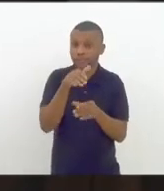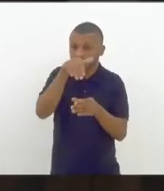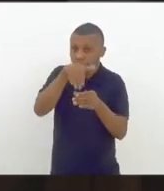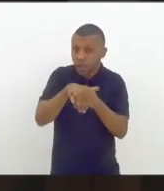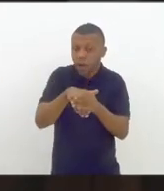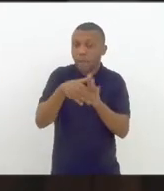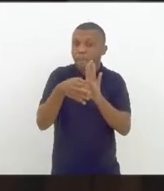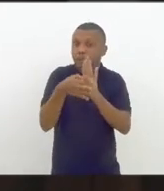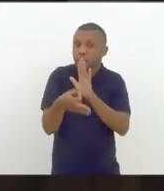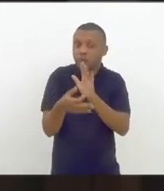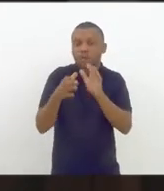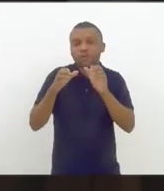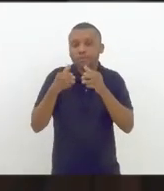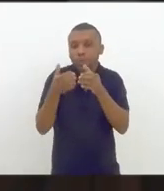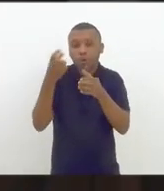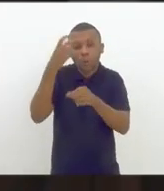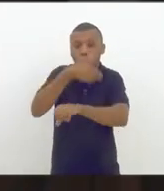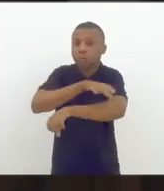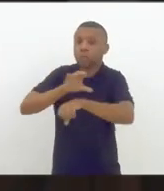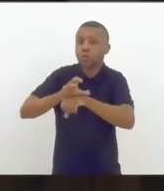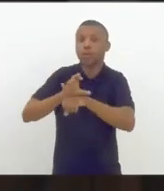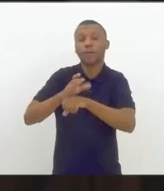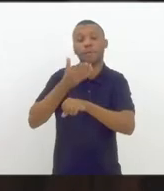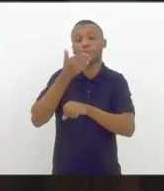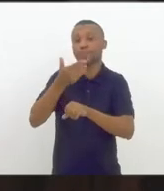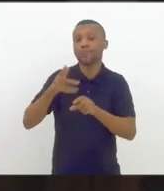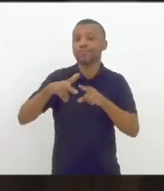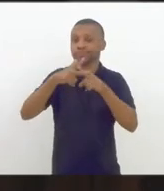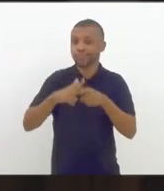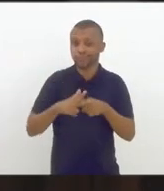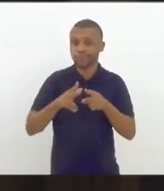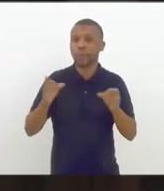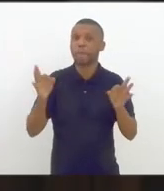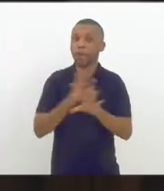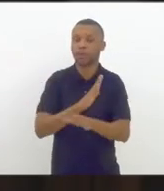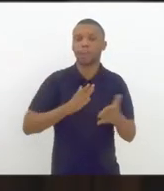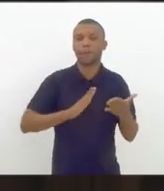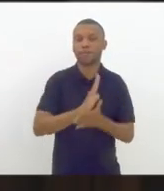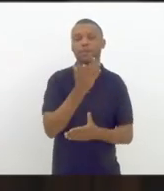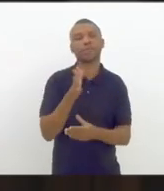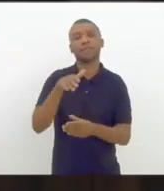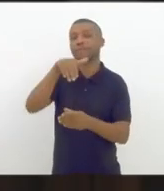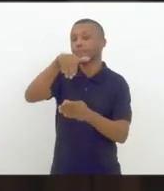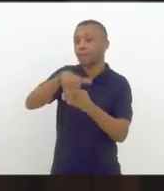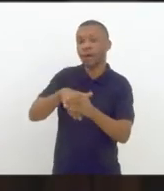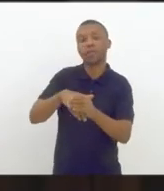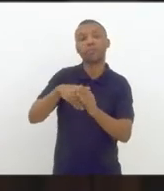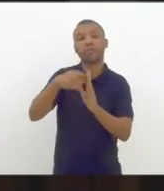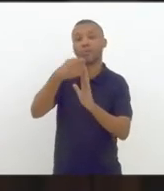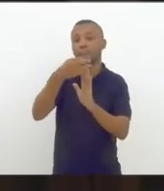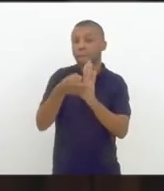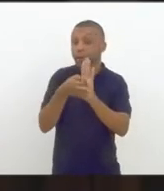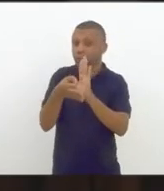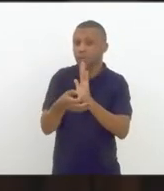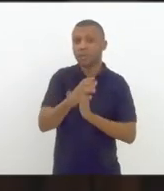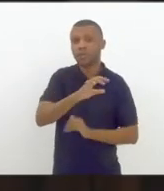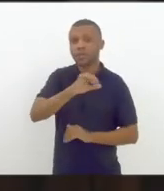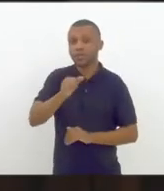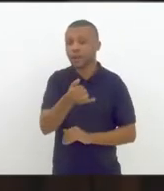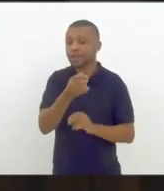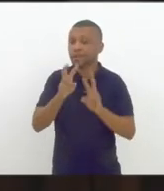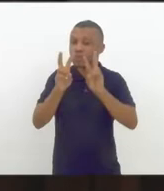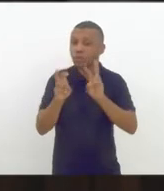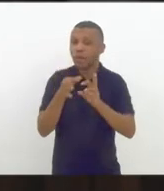Comissão de Cultura com emendas. Senhores que aprovam, permaneçam como estão, aprovado. Em votação, parecer da CCJ em relação às emendas